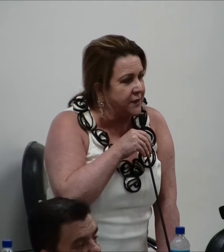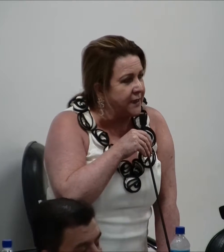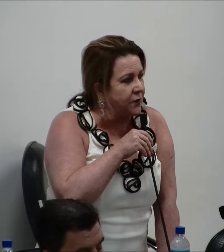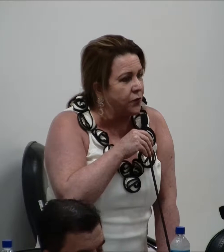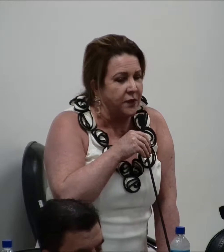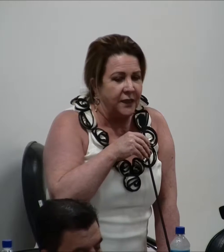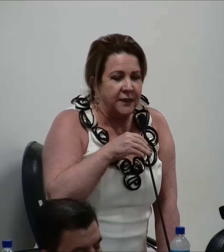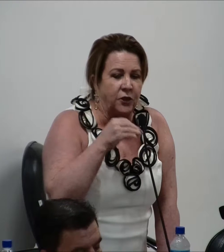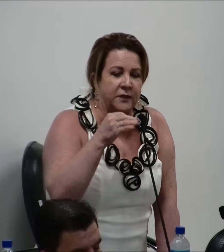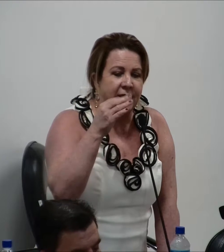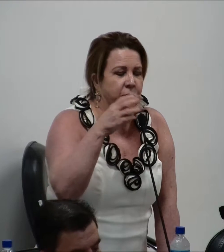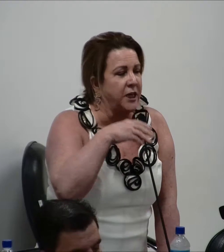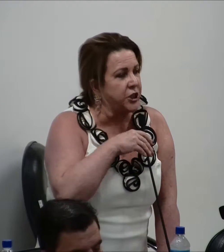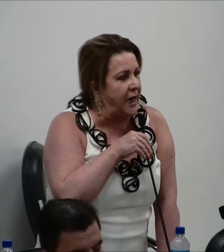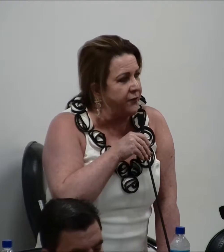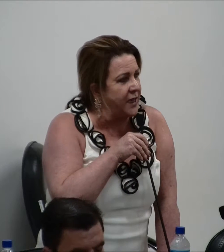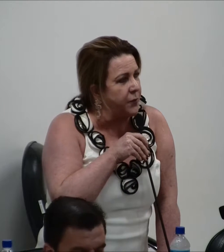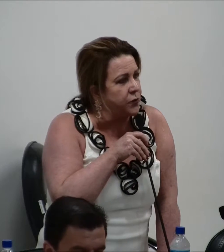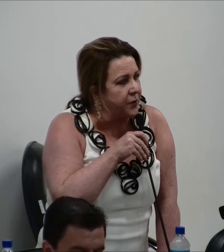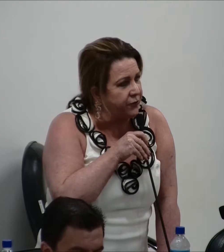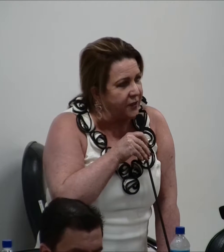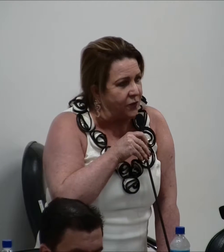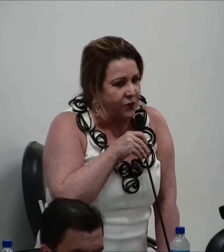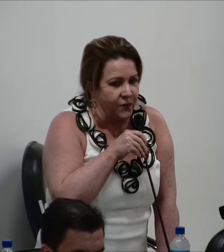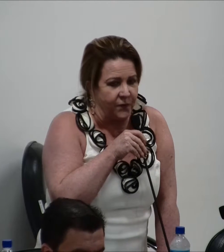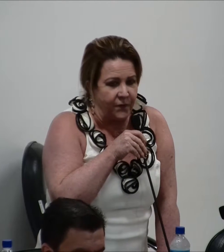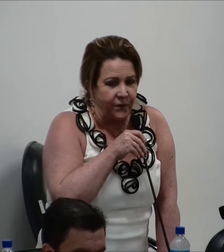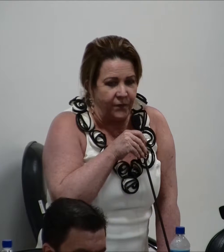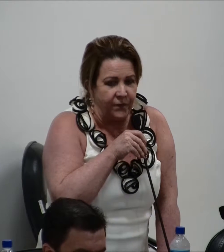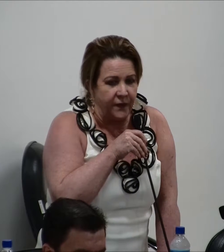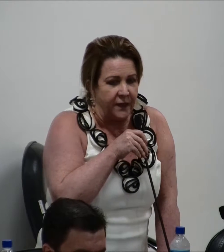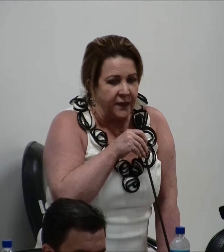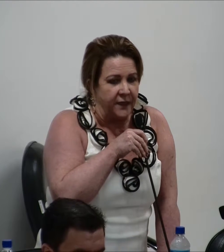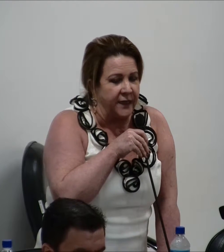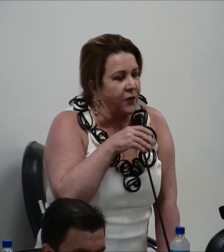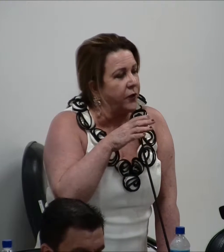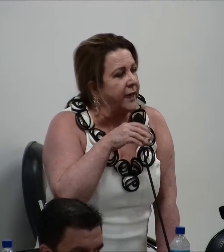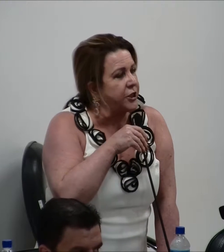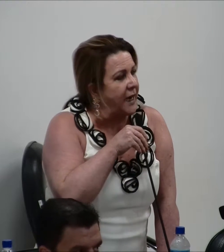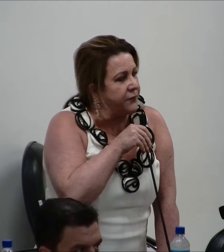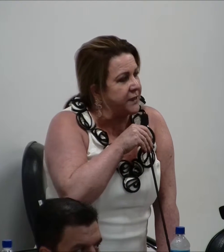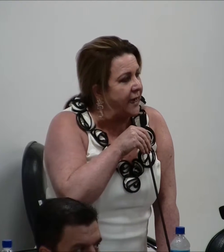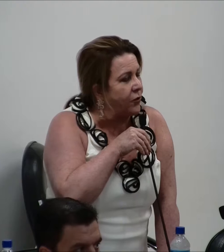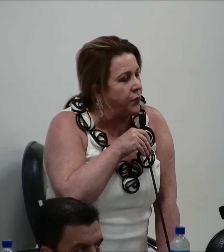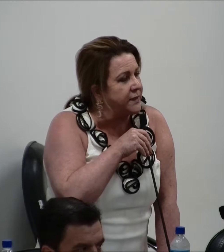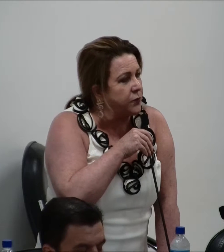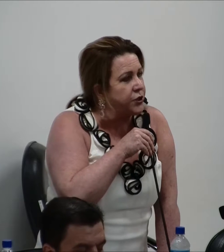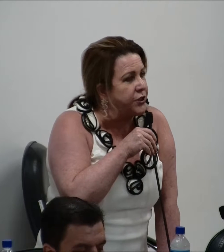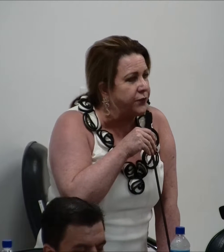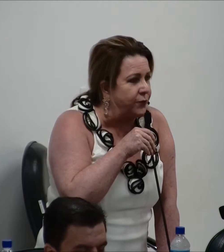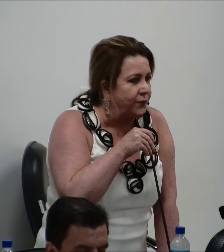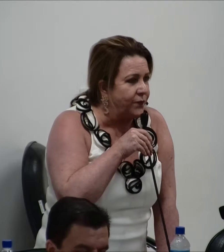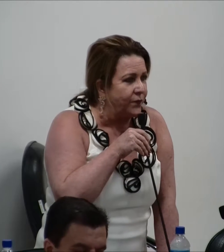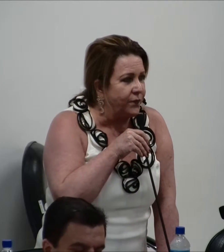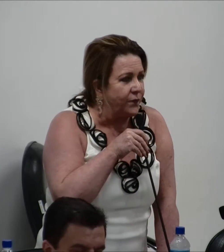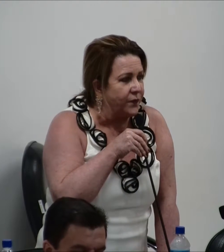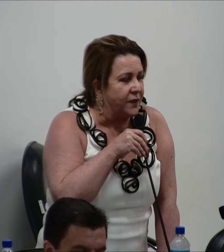ligando, dizendo que nós demos a chave na mão do prefeito. Que agora a chave está com o